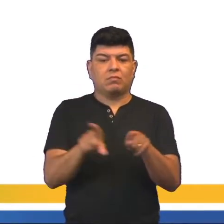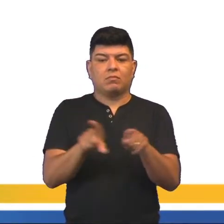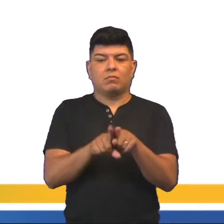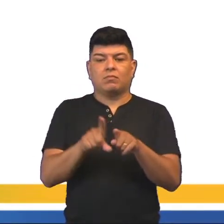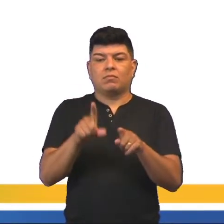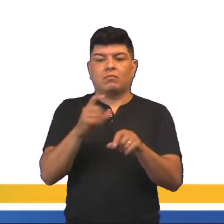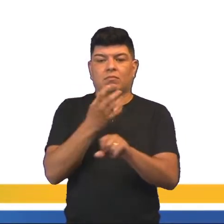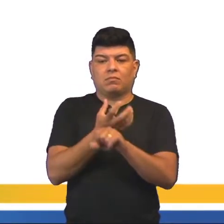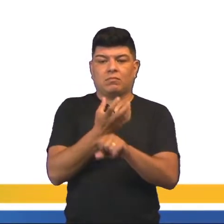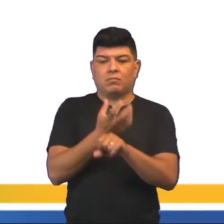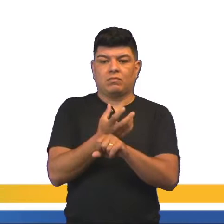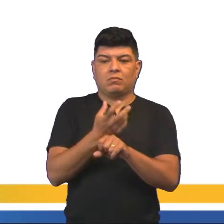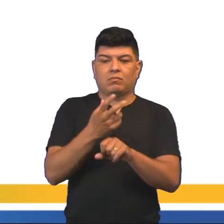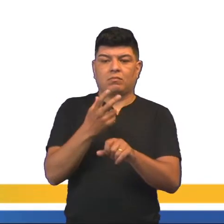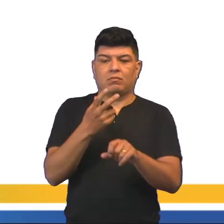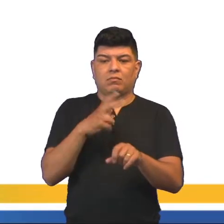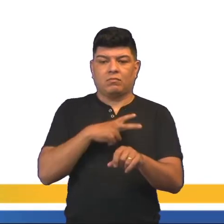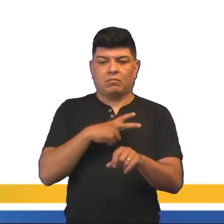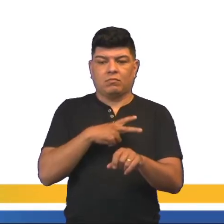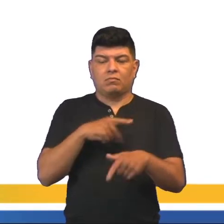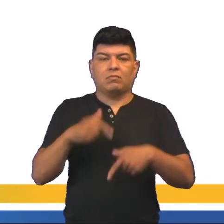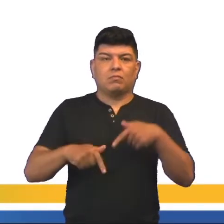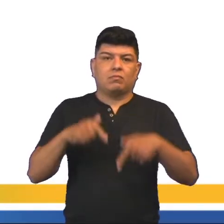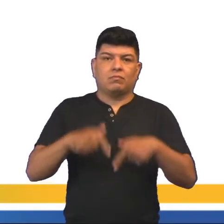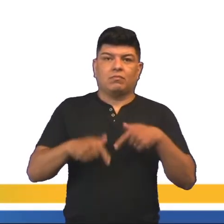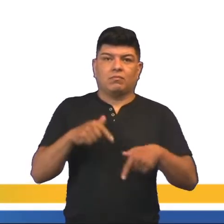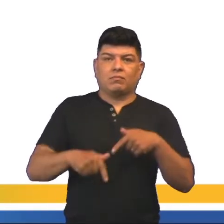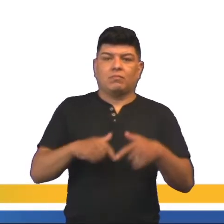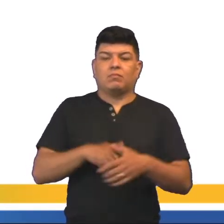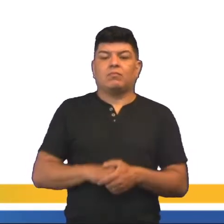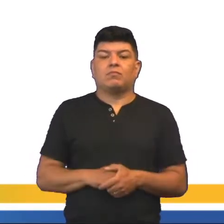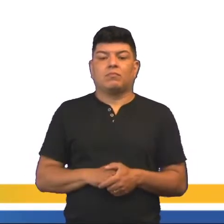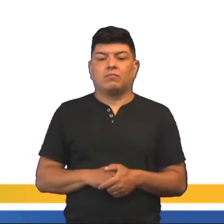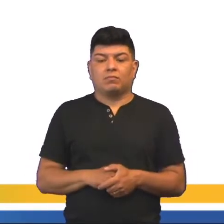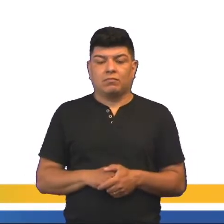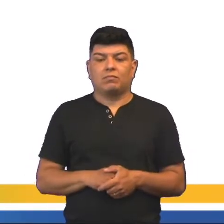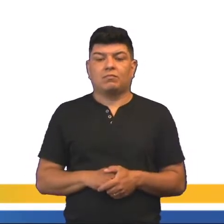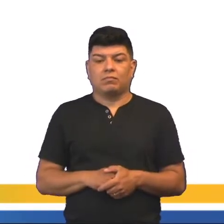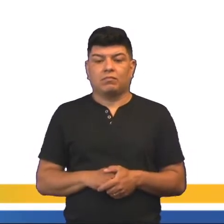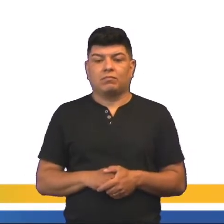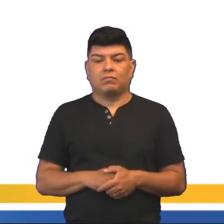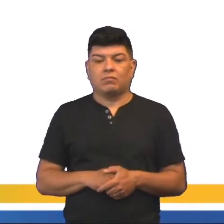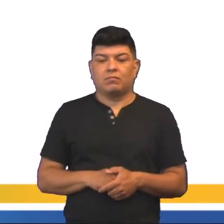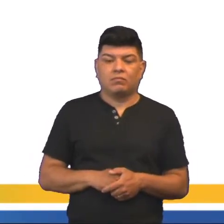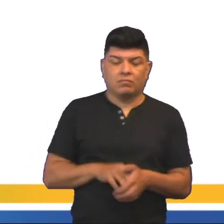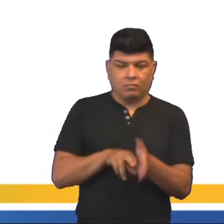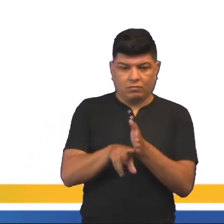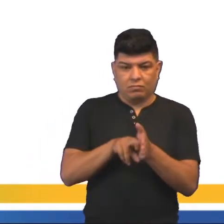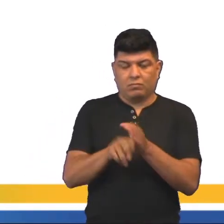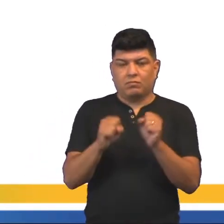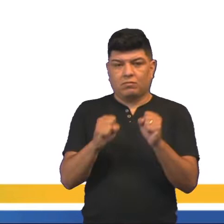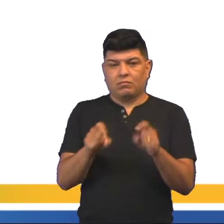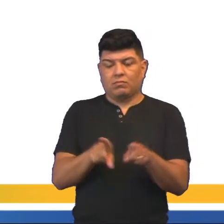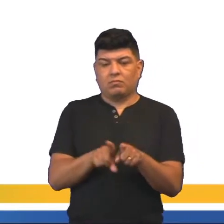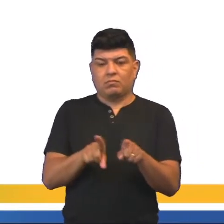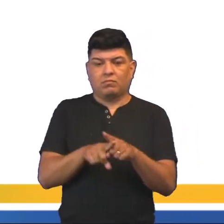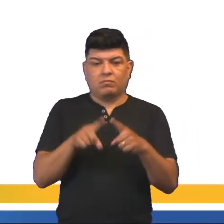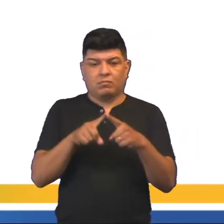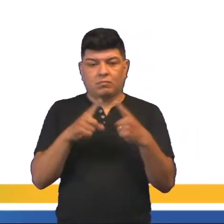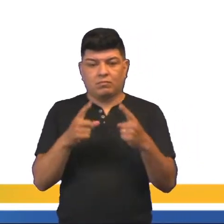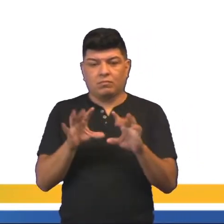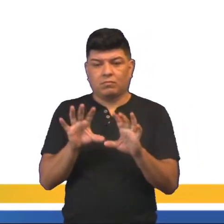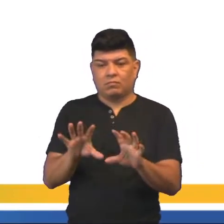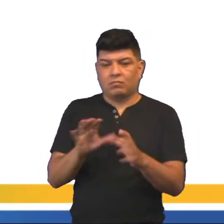gente também pode ver um pouquinho de energia na disciplina de química e até mesmo na disciplina de biologia. Só que